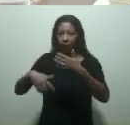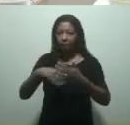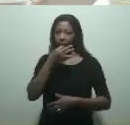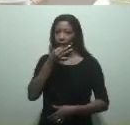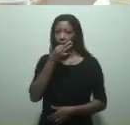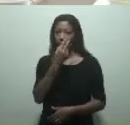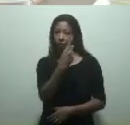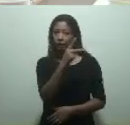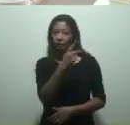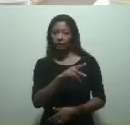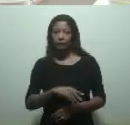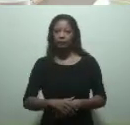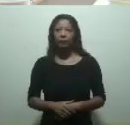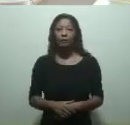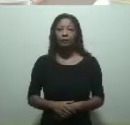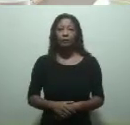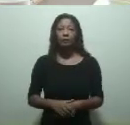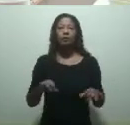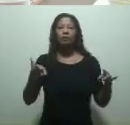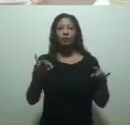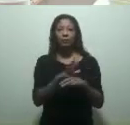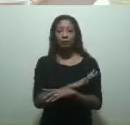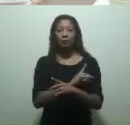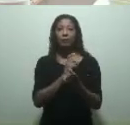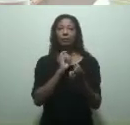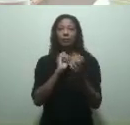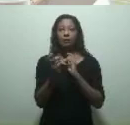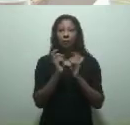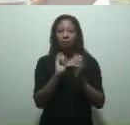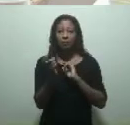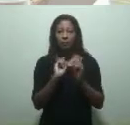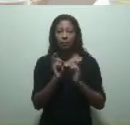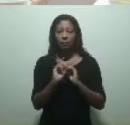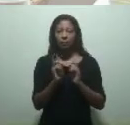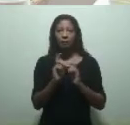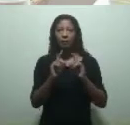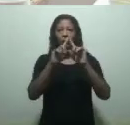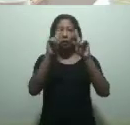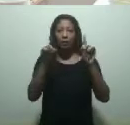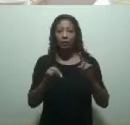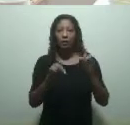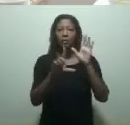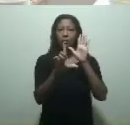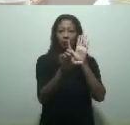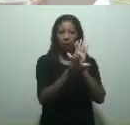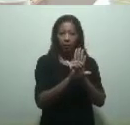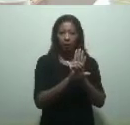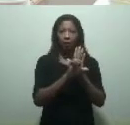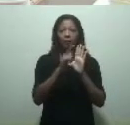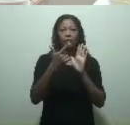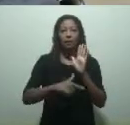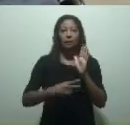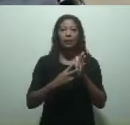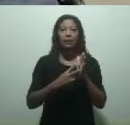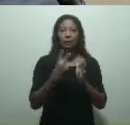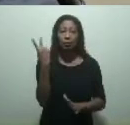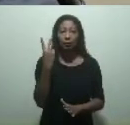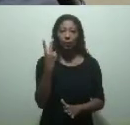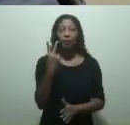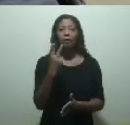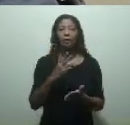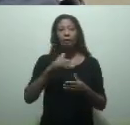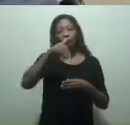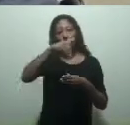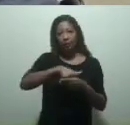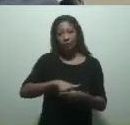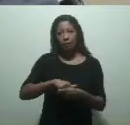colocações. Encerradas as discussões, o referido projeto de lei foi colocado em segunda votação, o qual foi aprovado